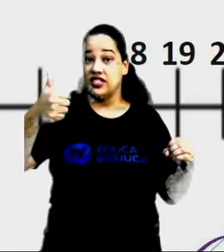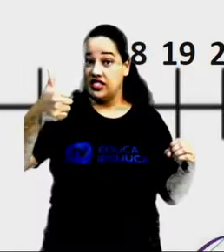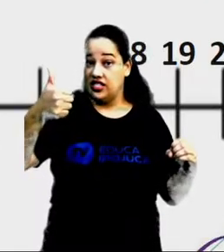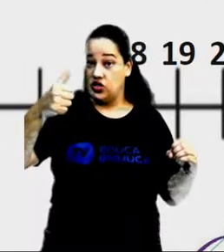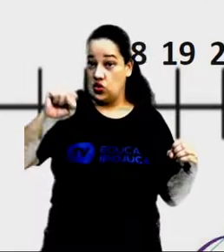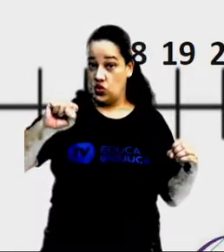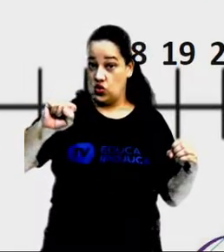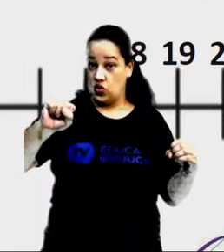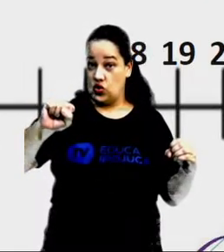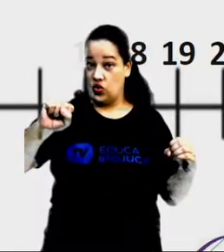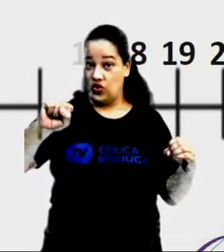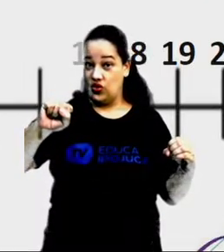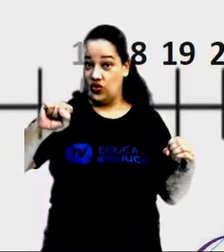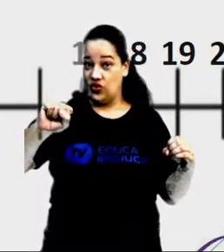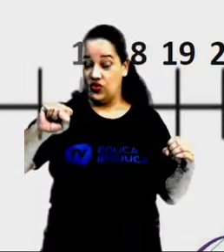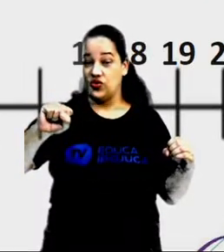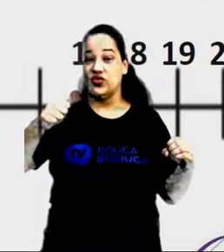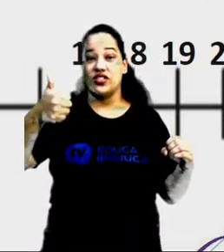18,